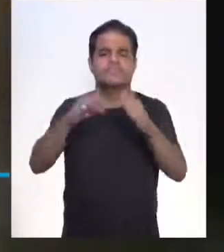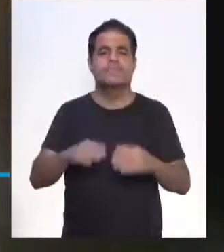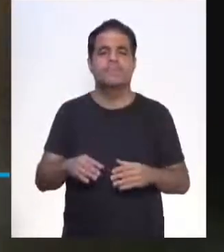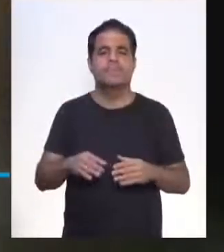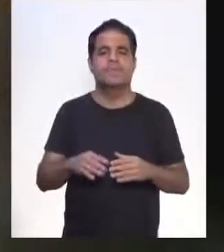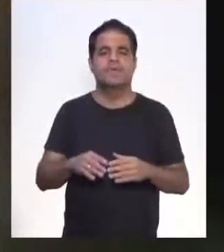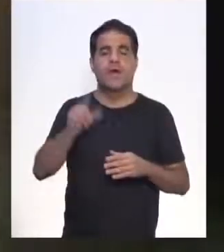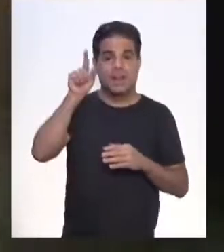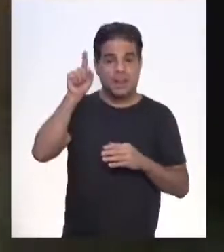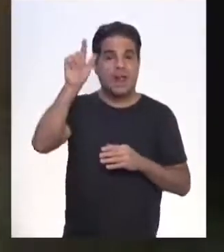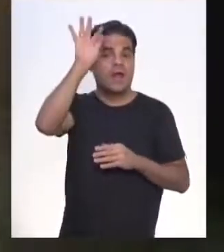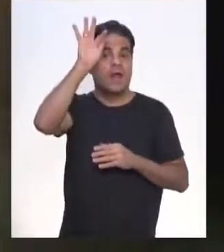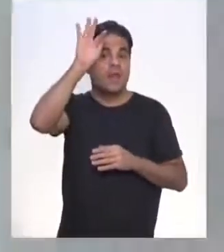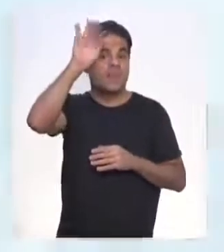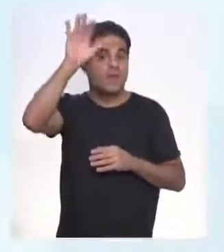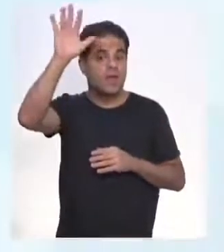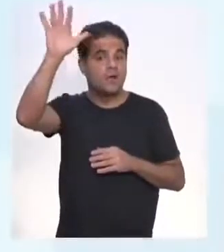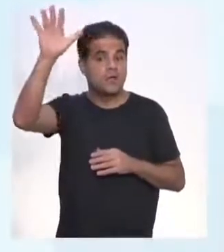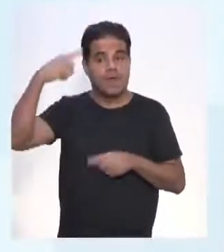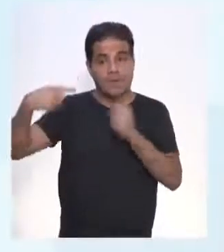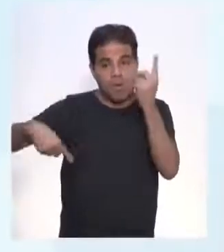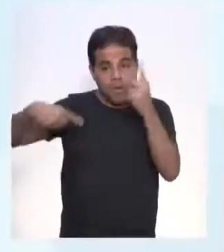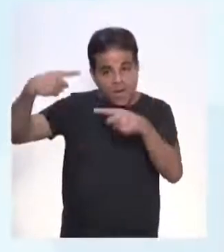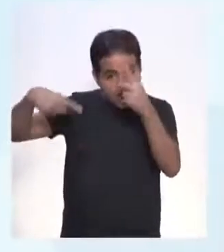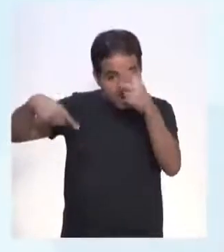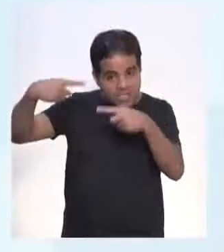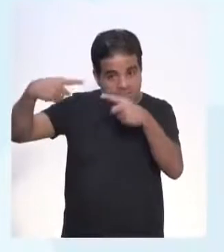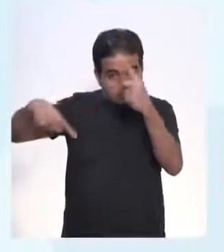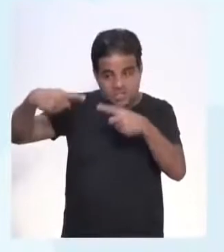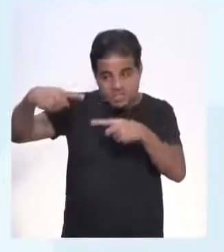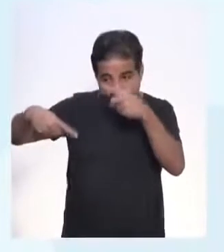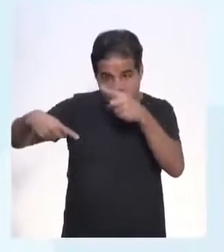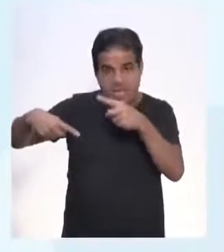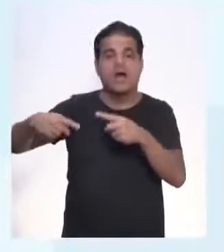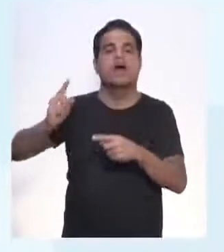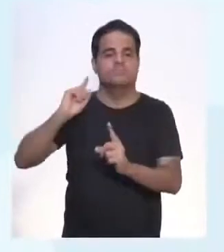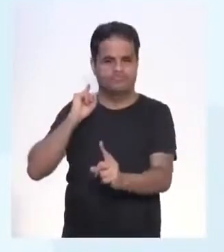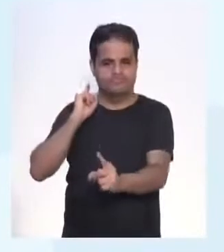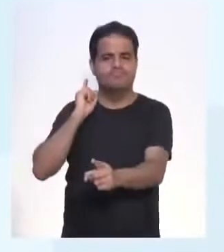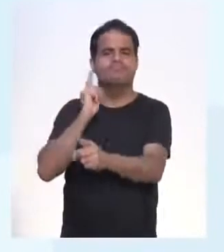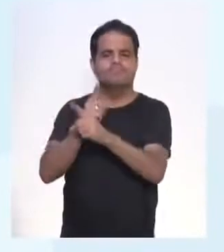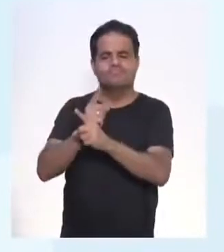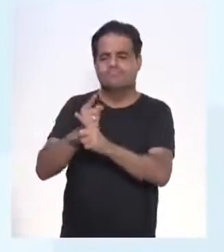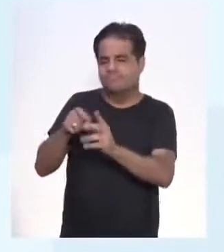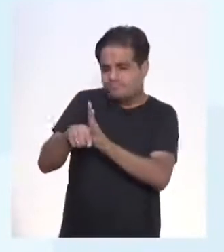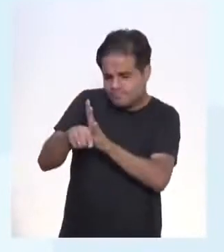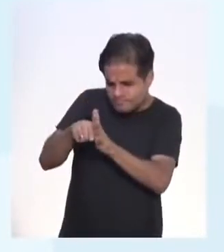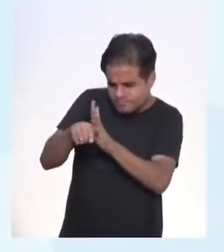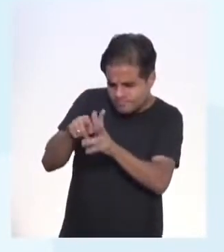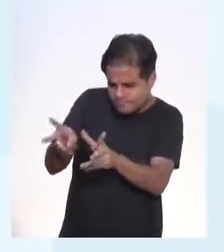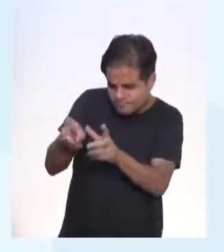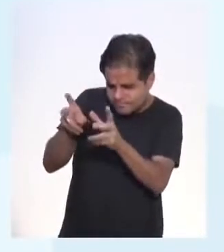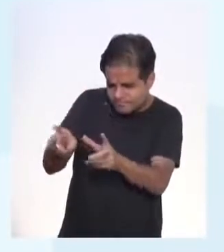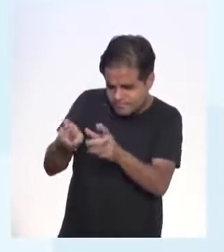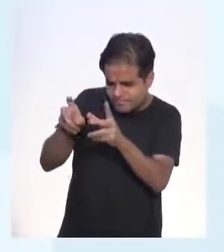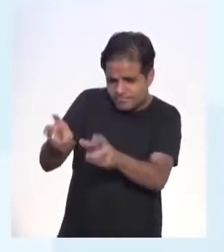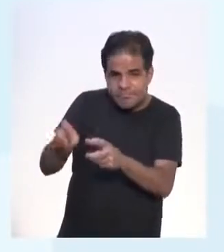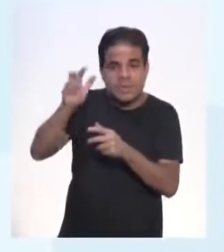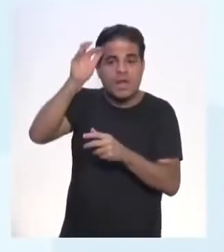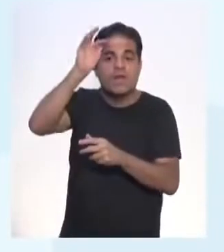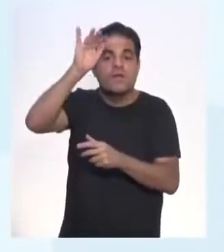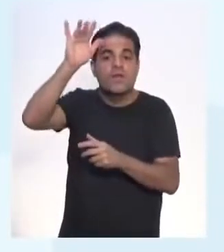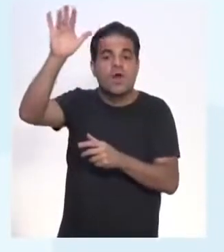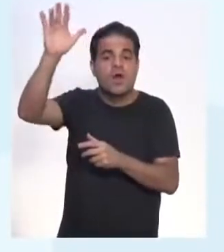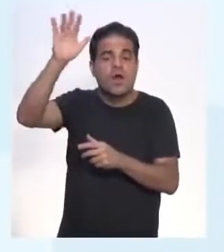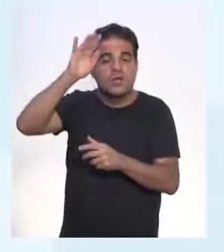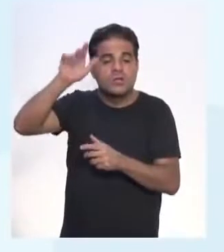Na filosofia política, a gente encontra uma investigação filosófica sobre